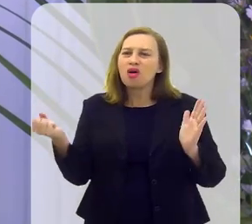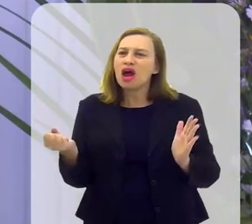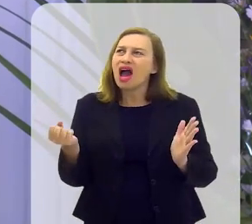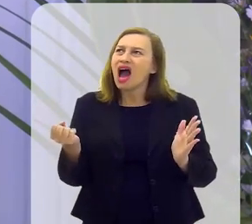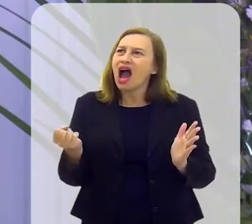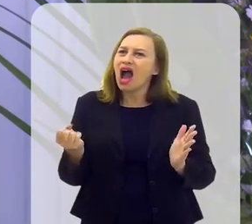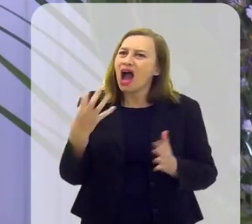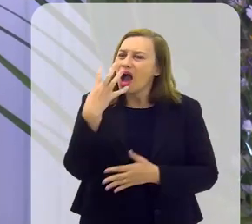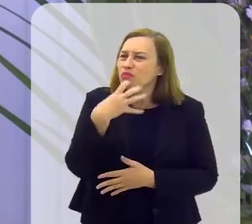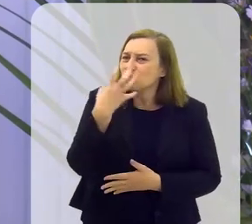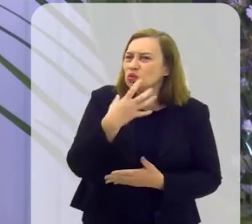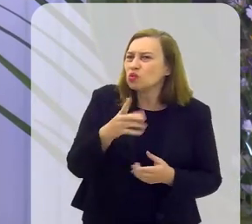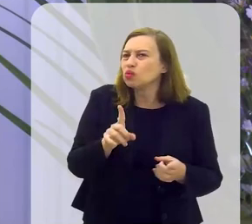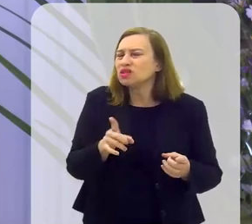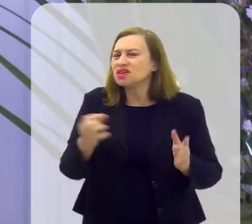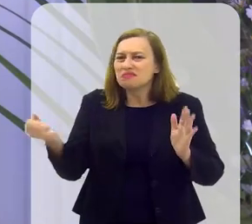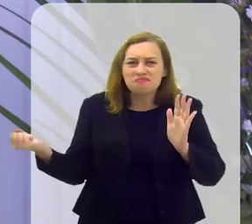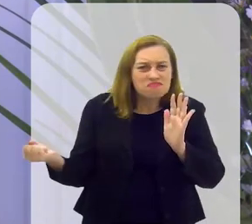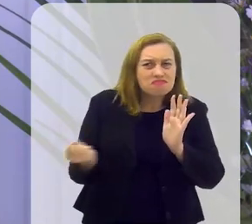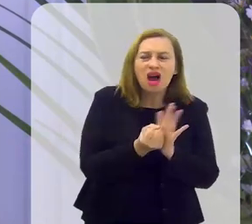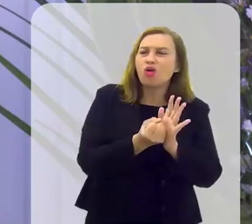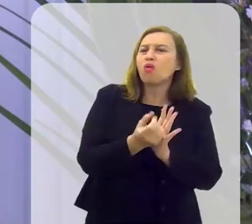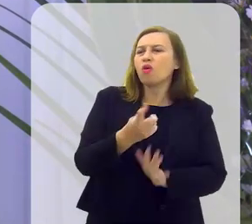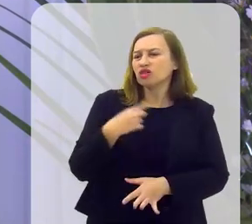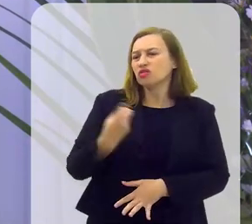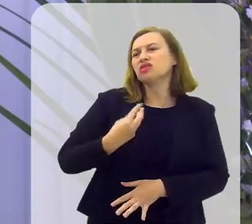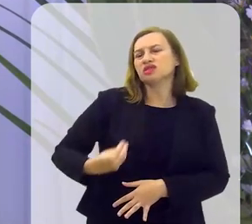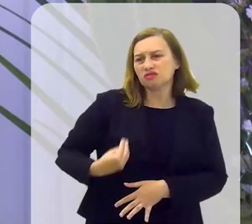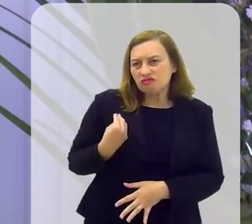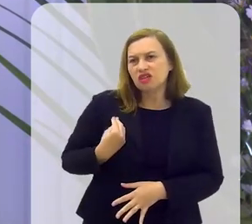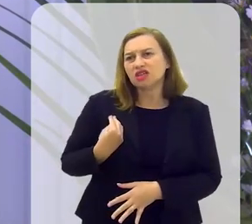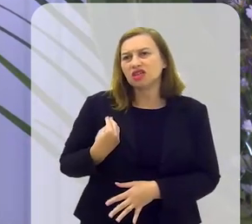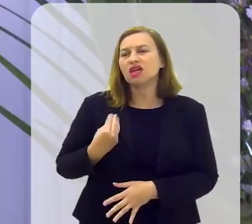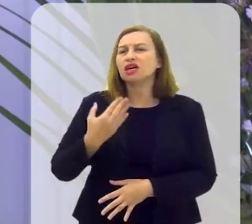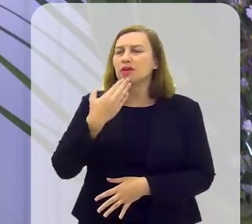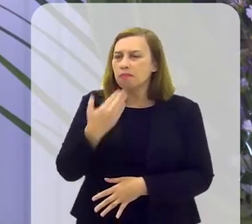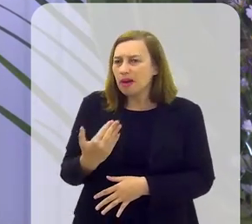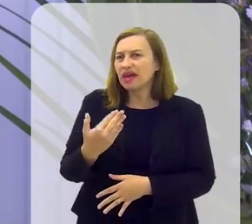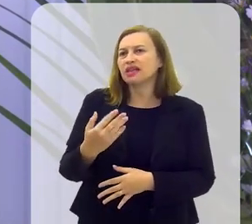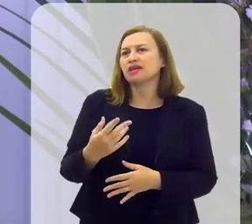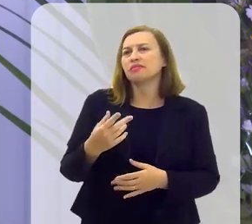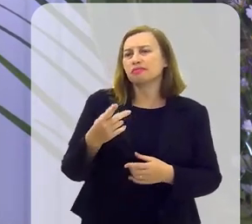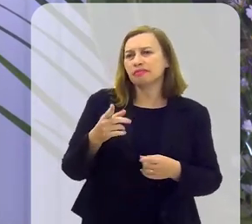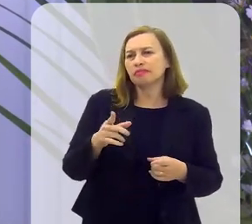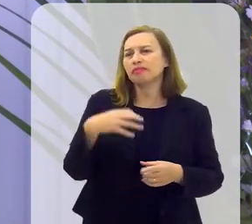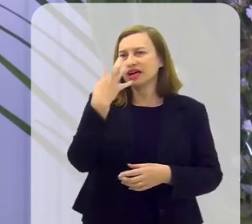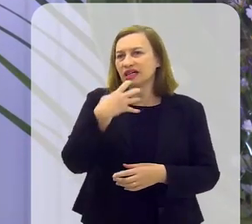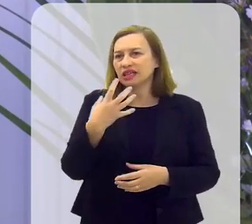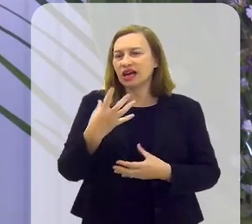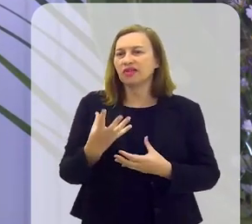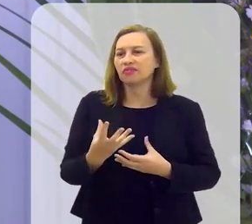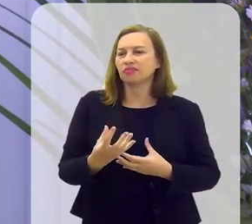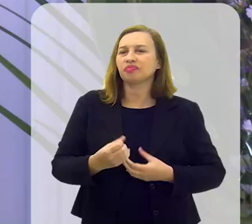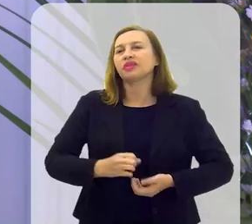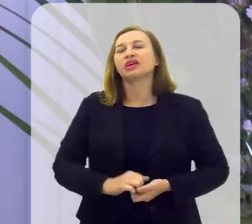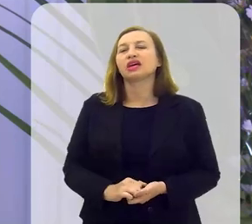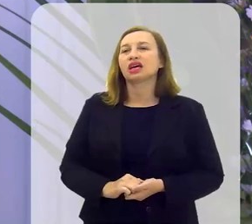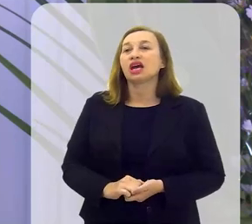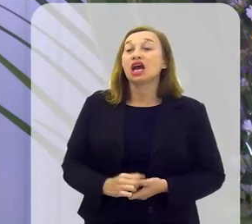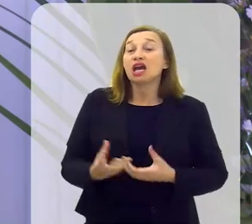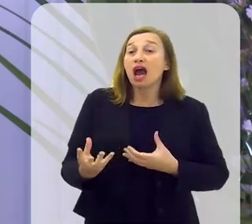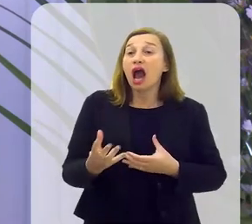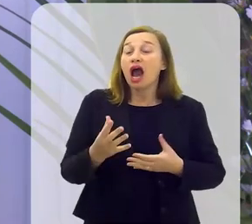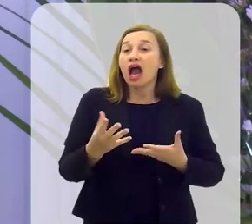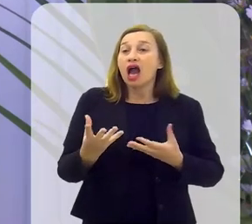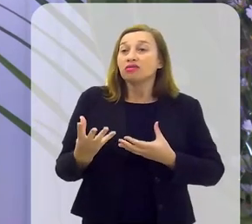mais despontou que mais a gente canta que mais o público pede que se chama de dentro para fora e